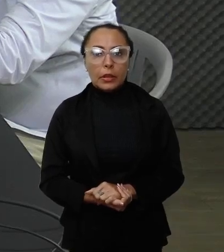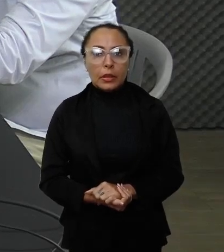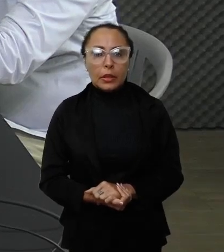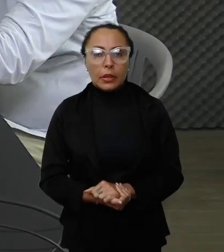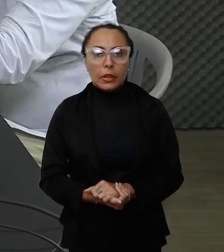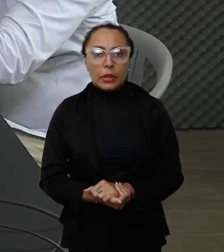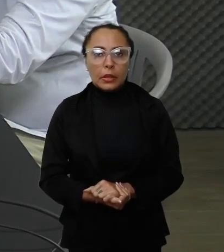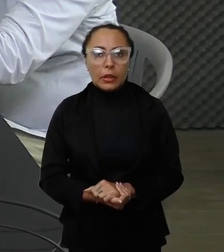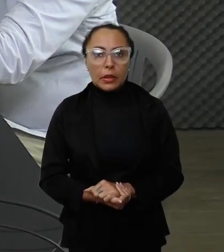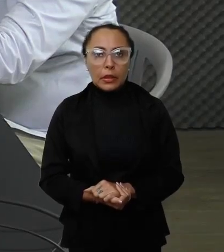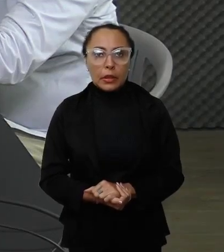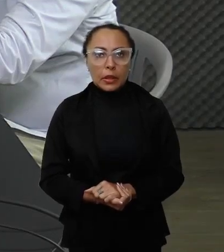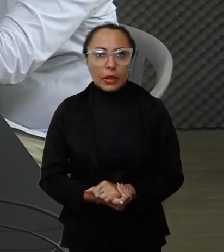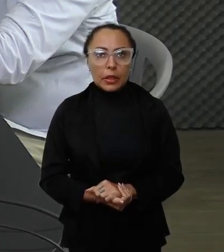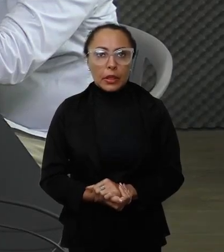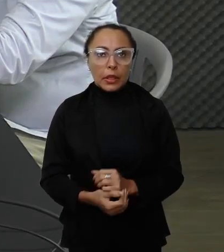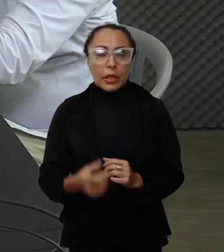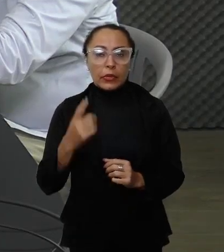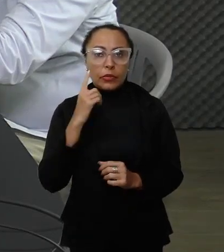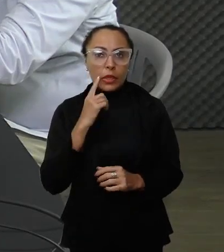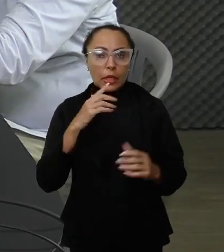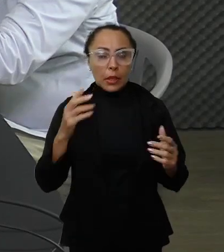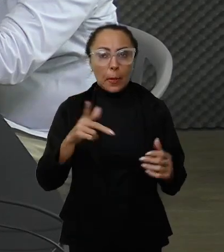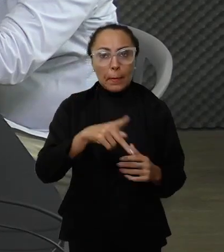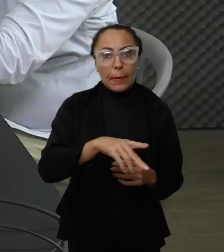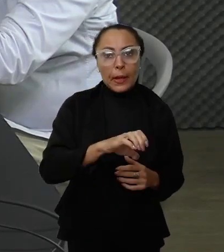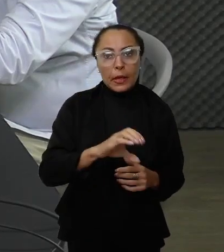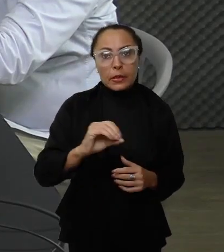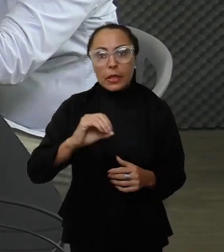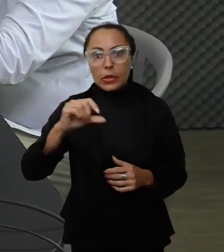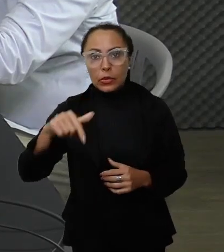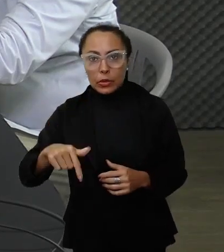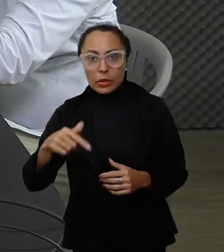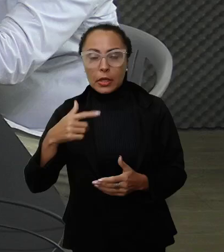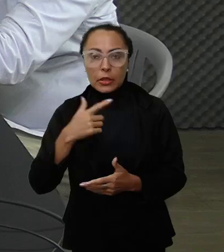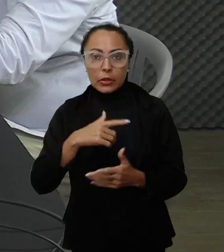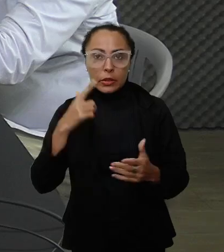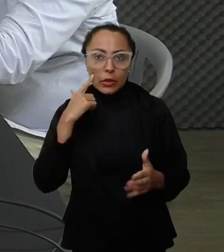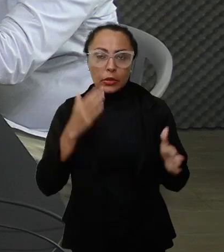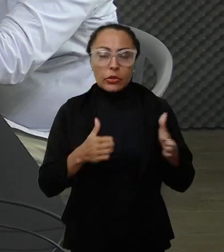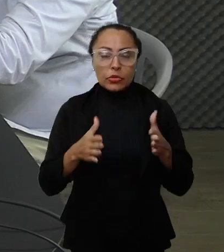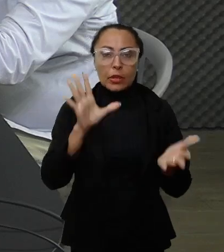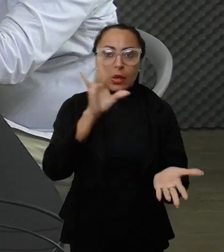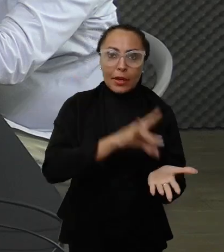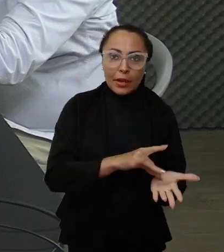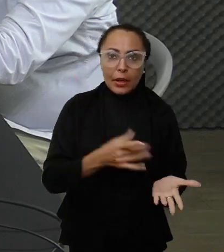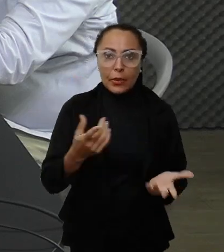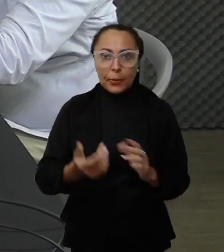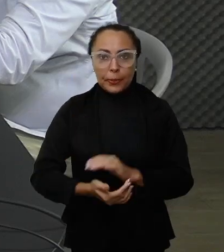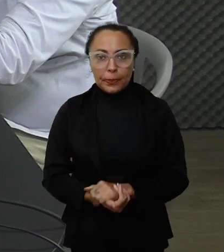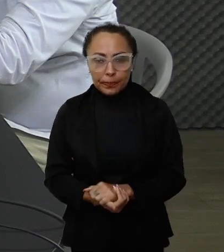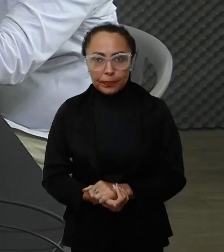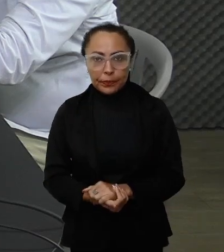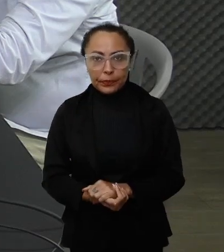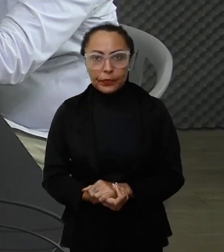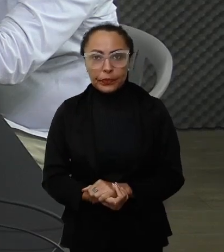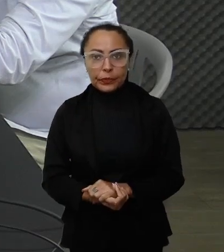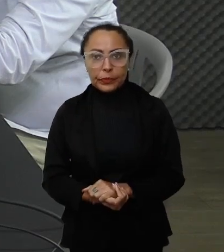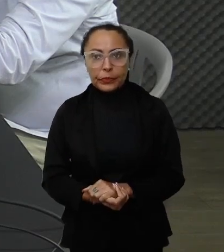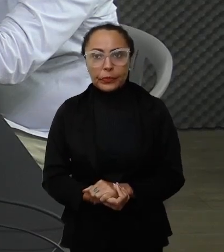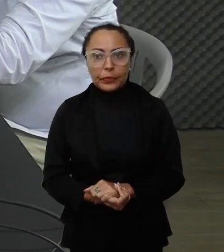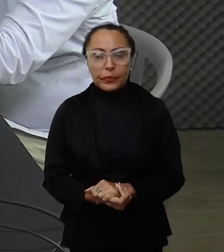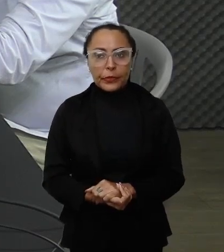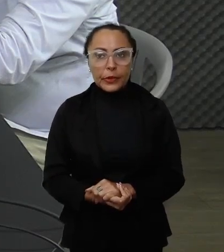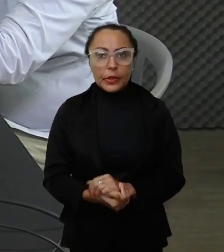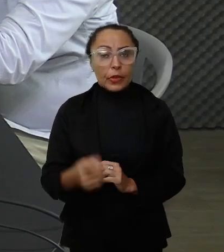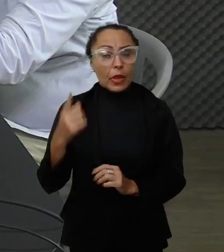foi derrubado. Ele fica à beira da PE 07, que é chamada de Estrada Real. Por que a Estrada Real, a PE 07, que vem lá